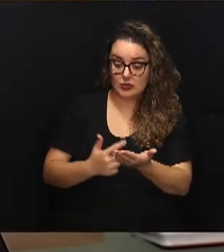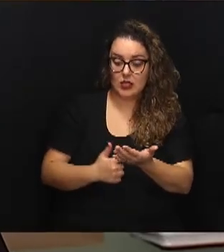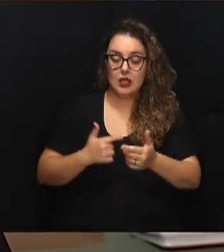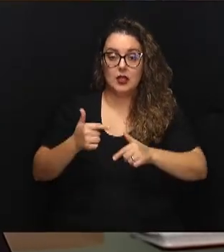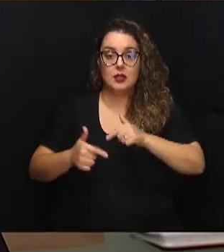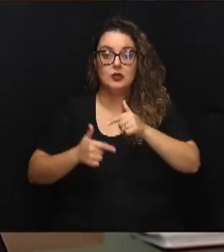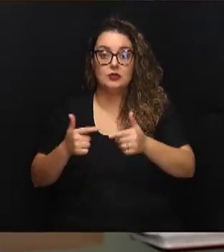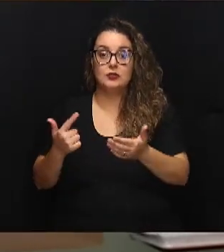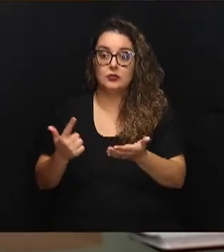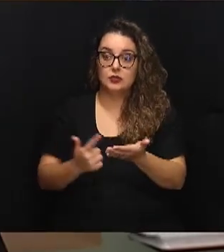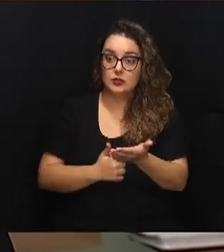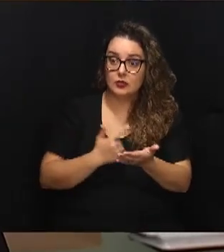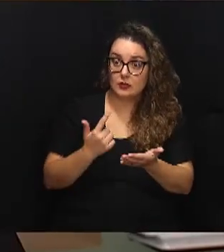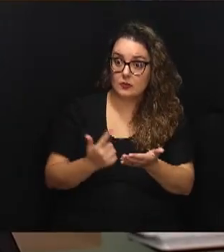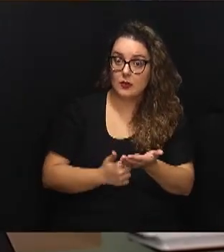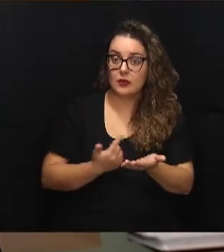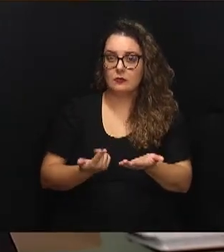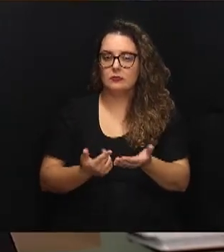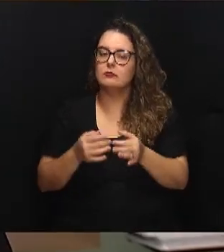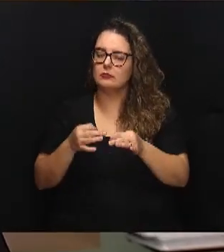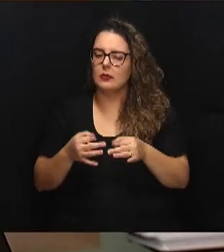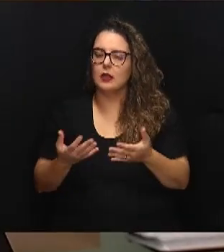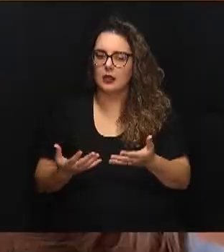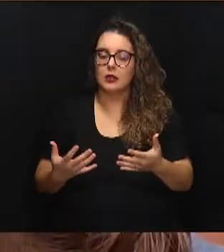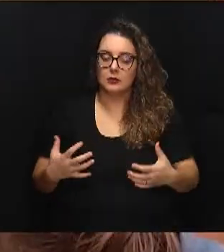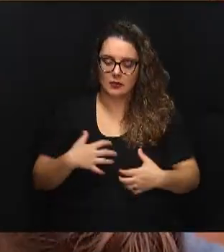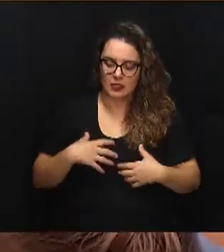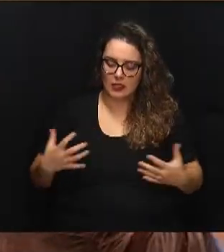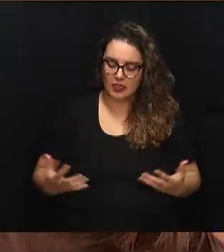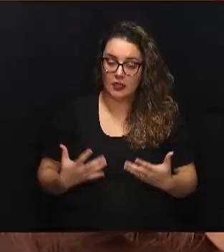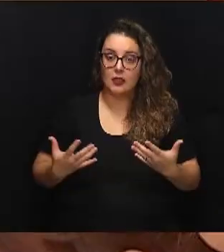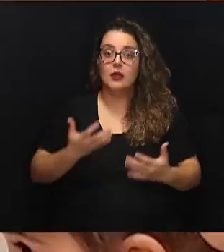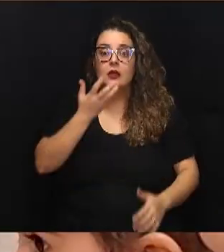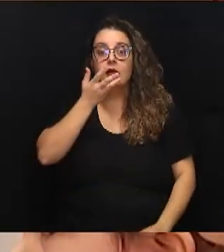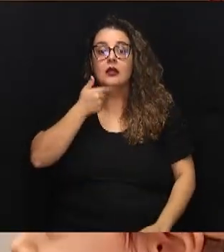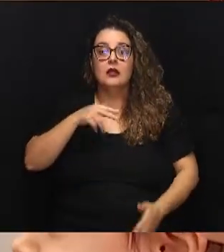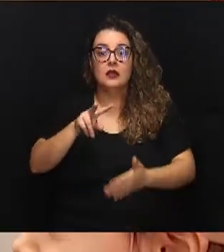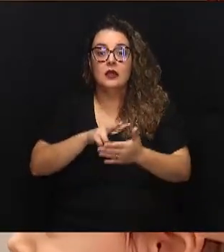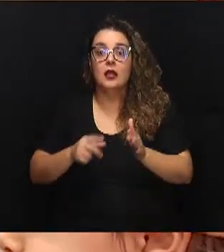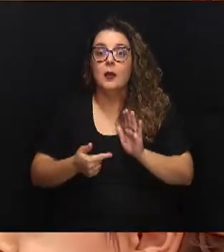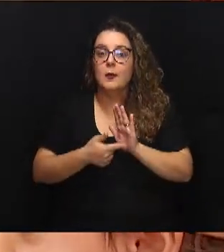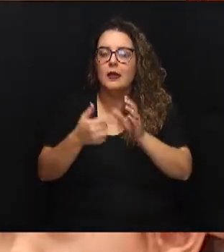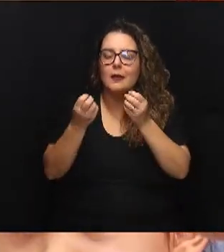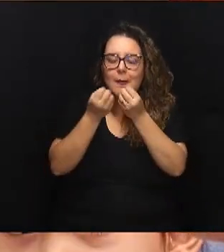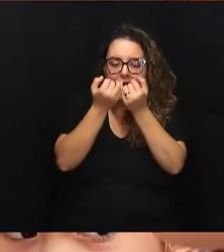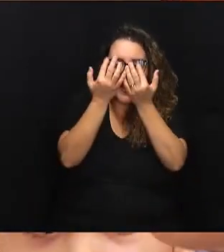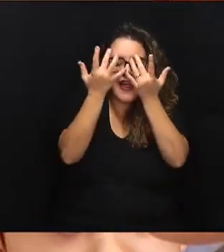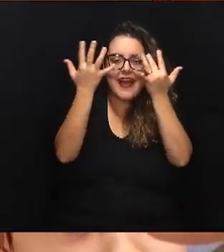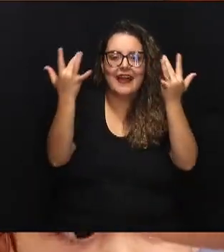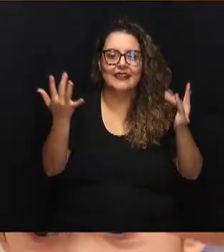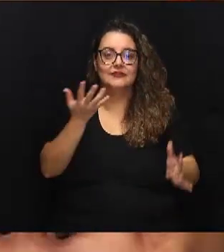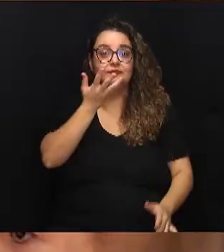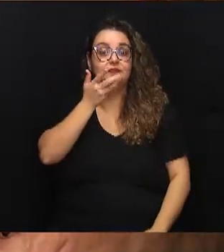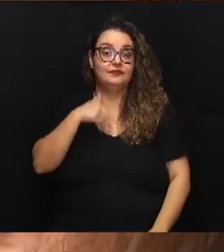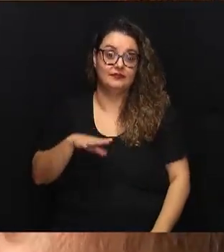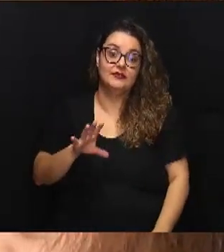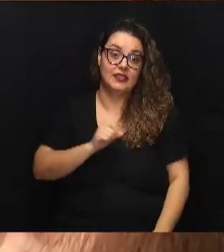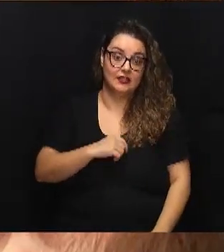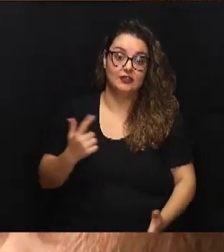com o livro para justamente isso, incentivar a criança a ler, mostrar essa magia. A criança já gosta naturalmente de livro,